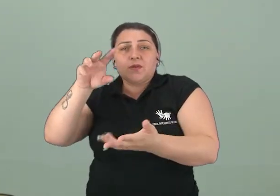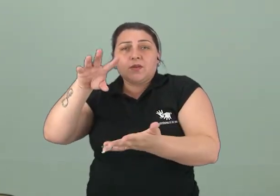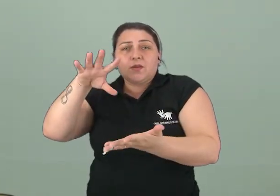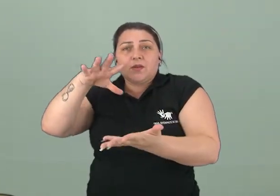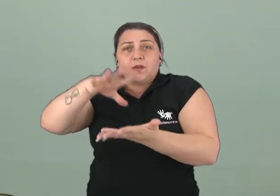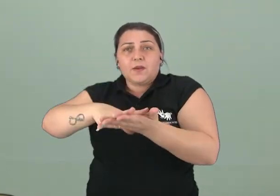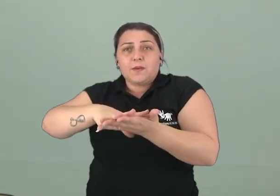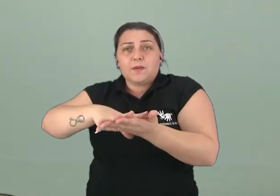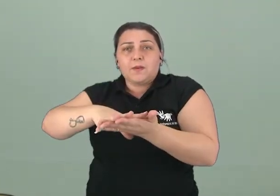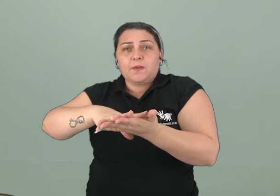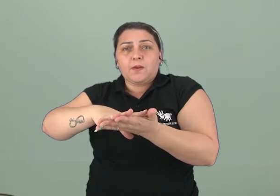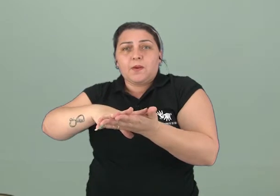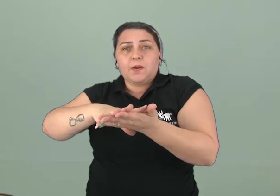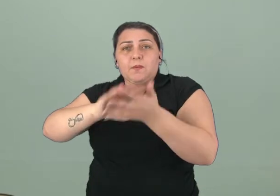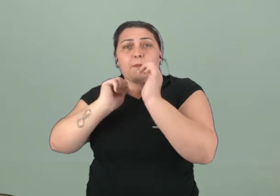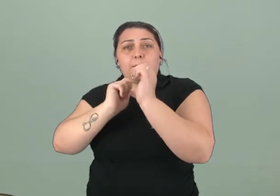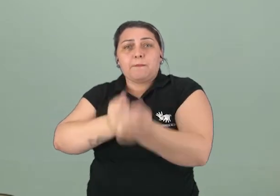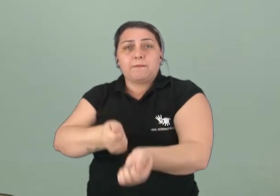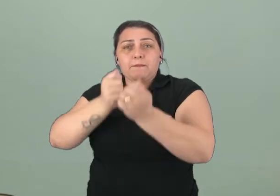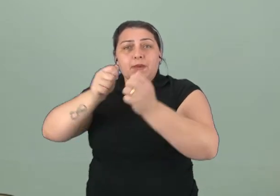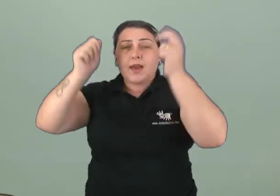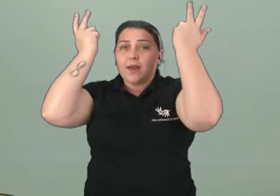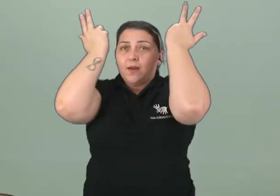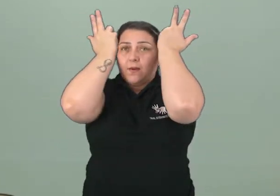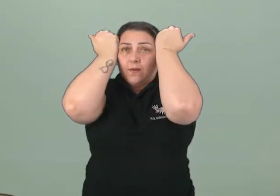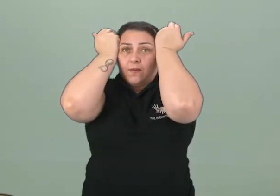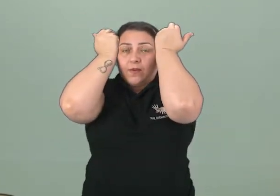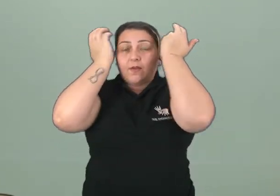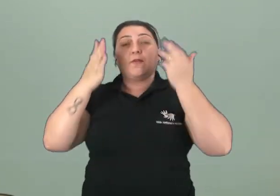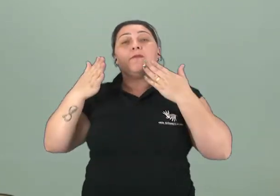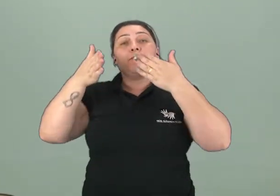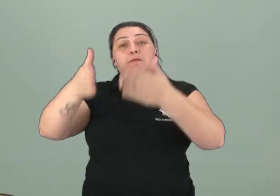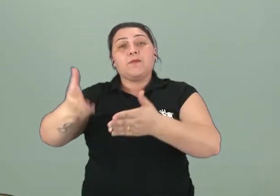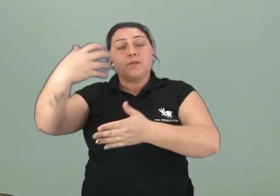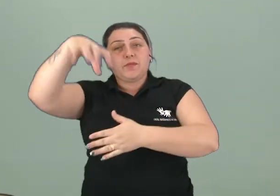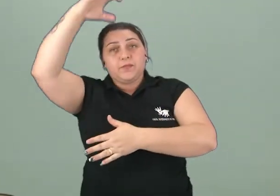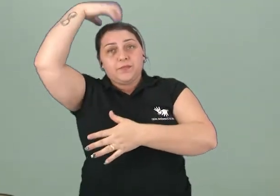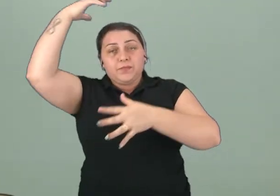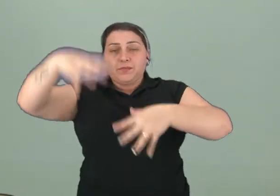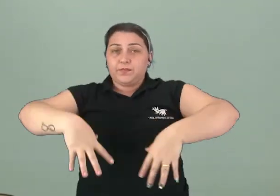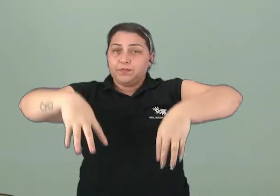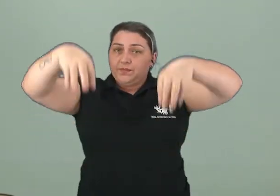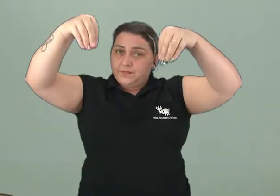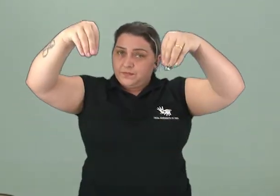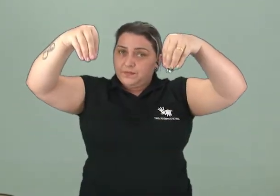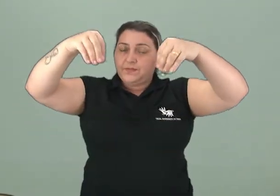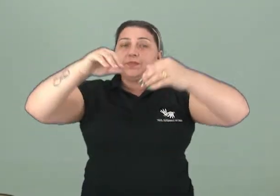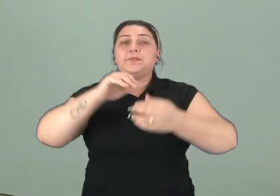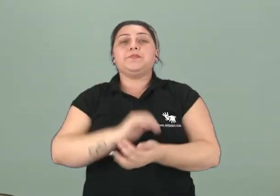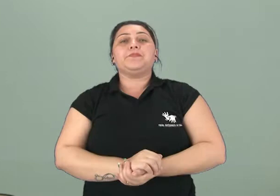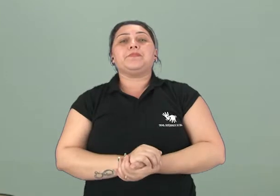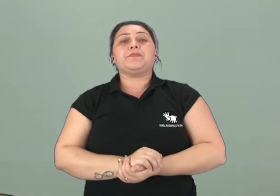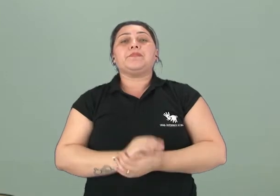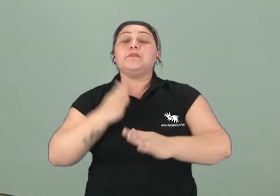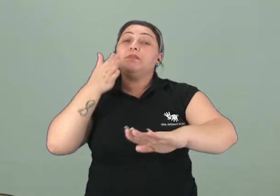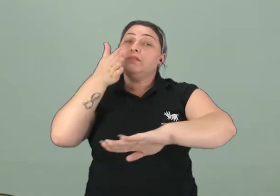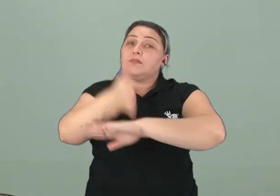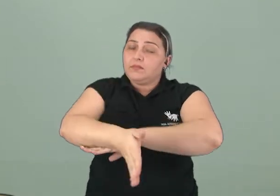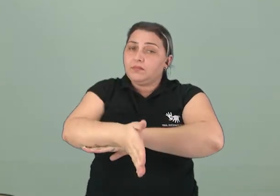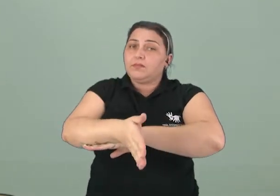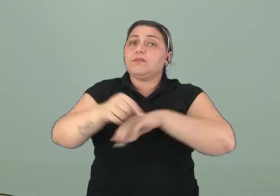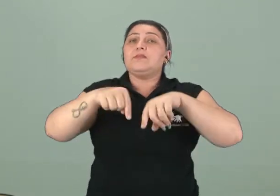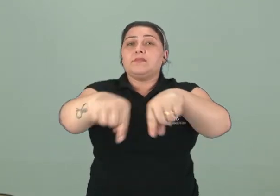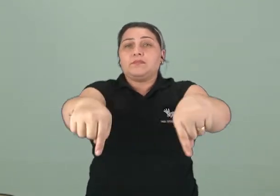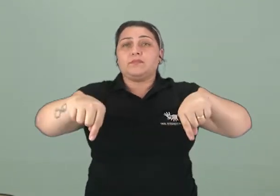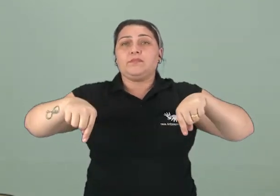coelho dirigir o seu Castelo do Rei para dar prosseguimento ao seu plano adentrou-se